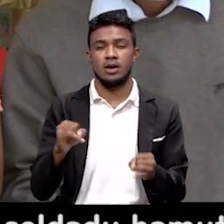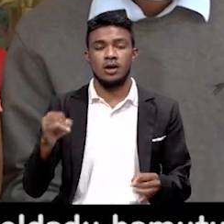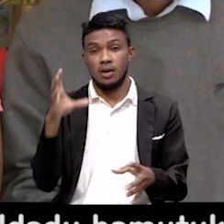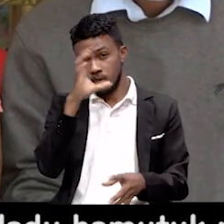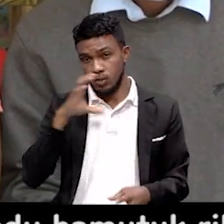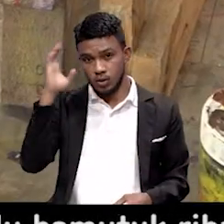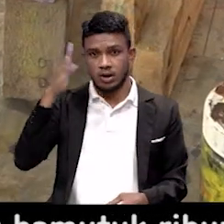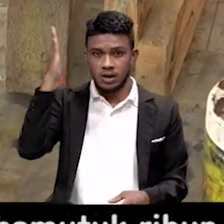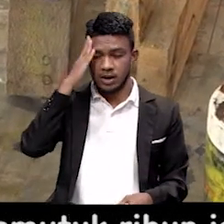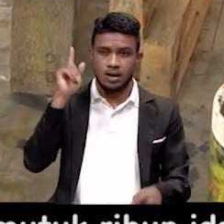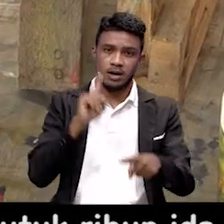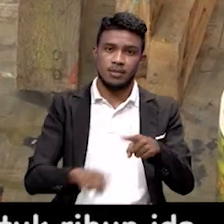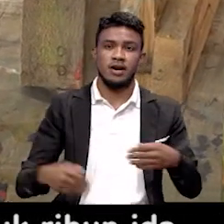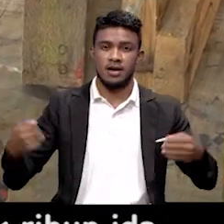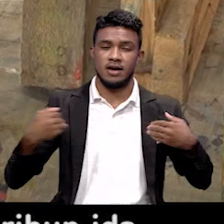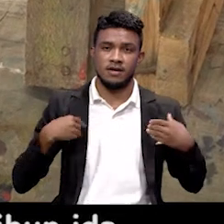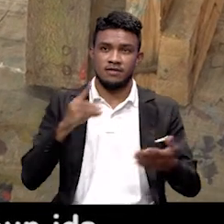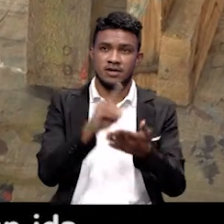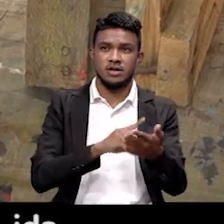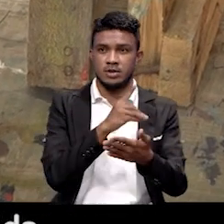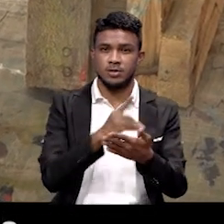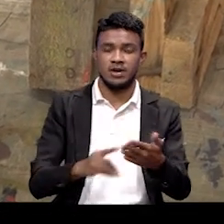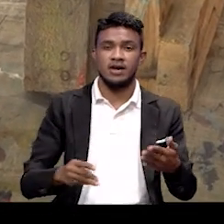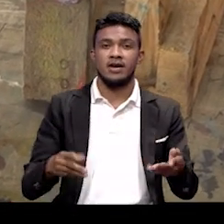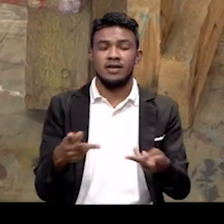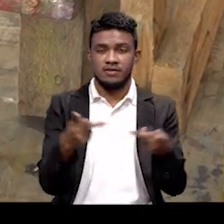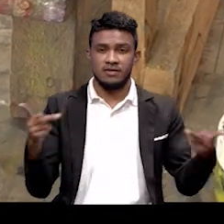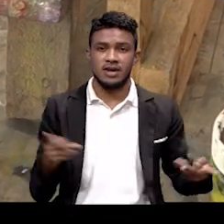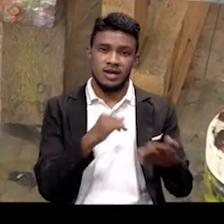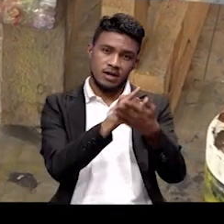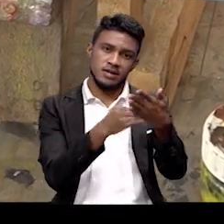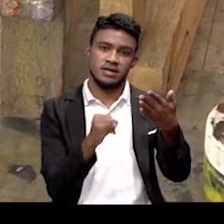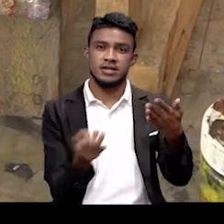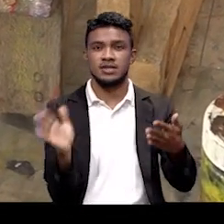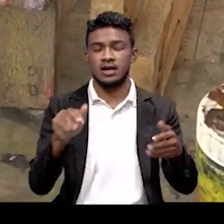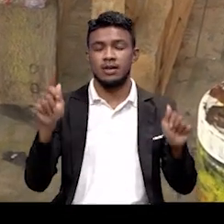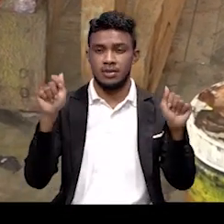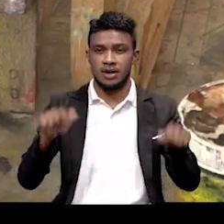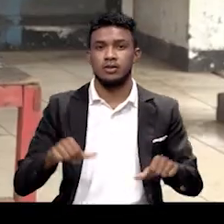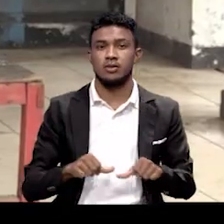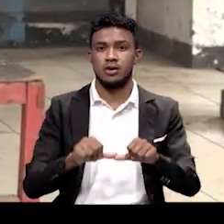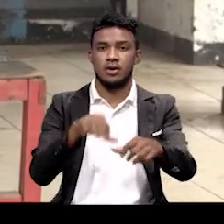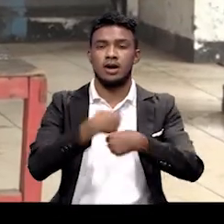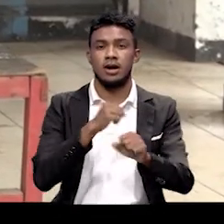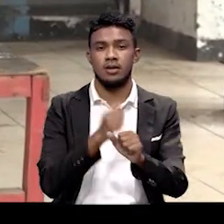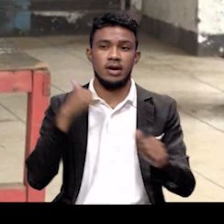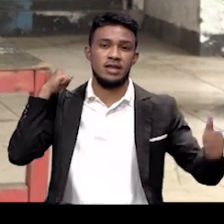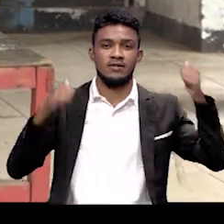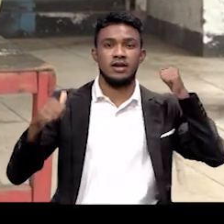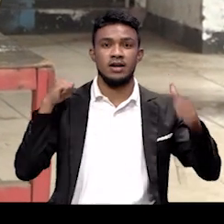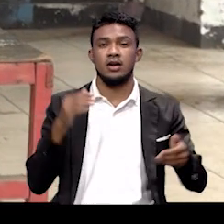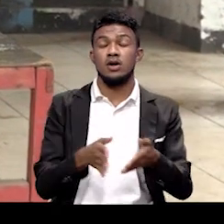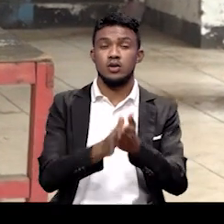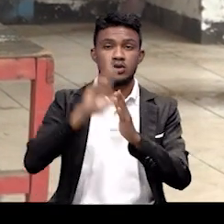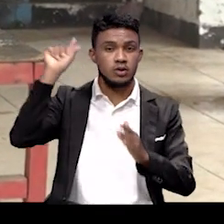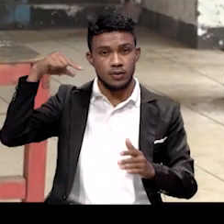bele hamosu diskriminasaun ba Artemori liu con aba fatin horisira bele continua halau atividade. Husu governo